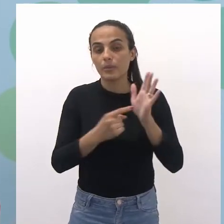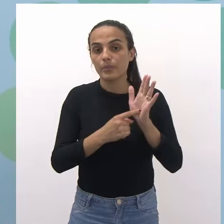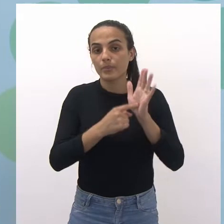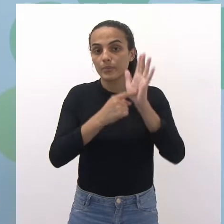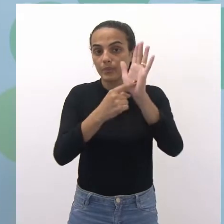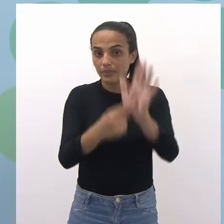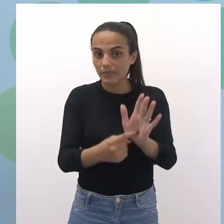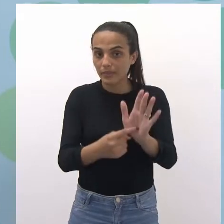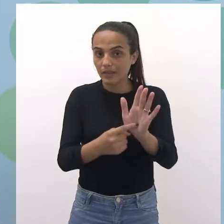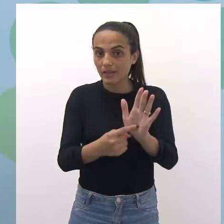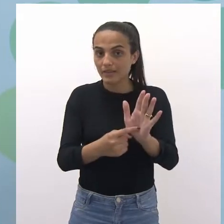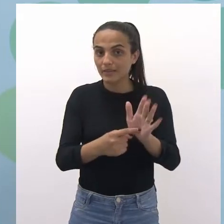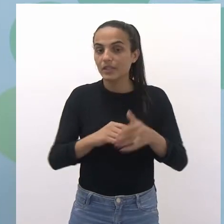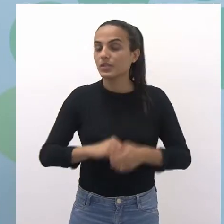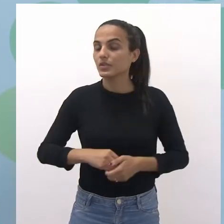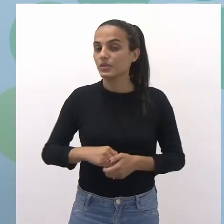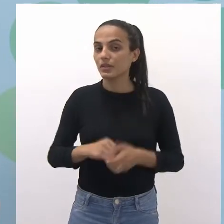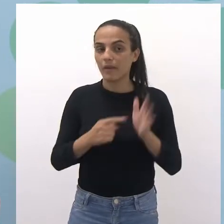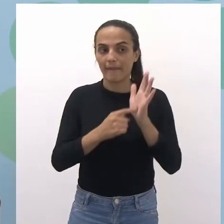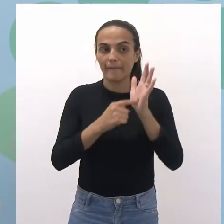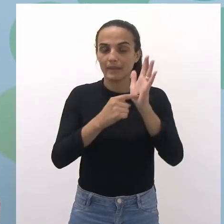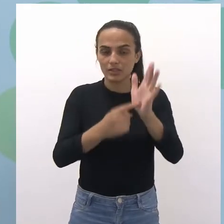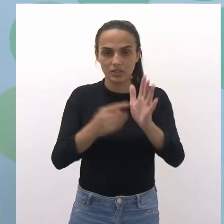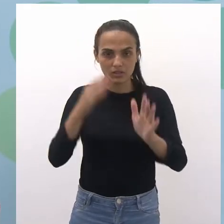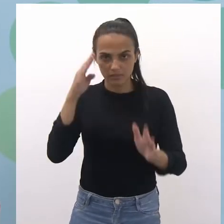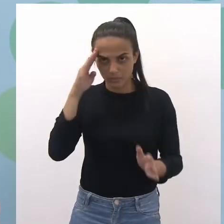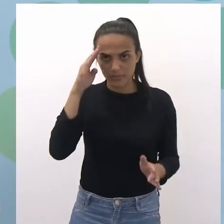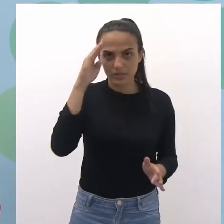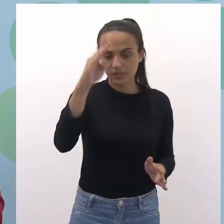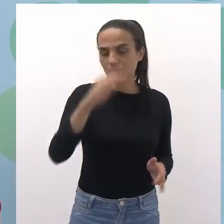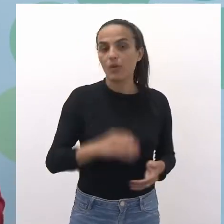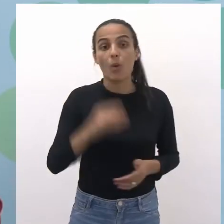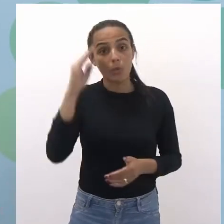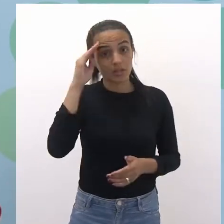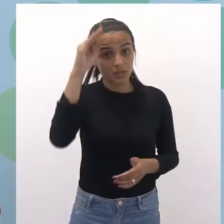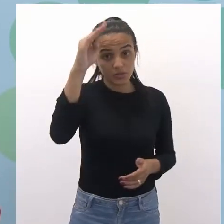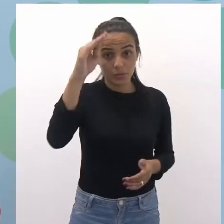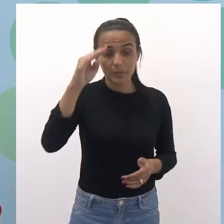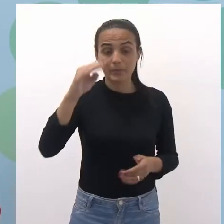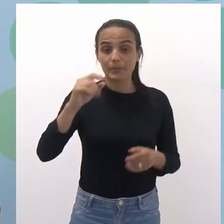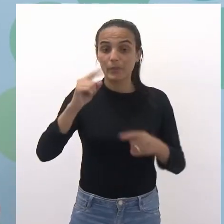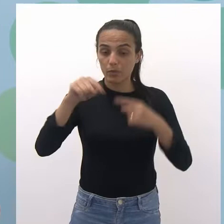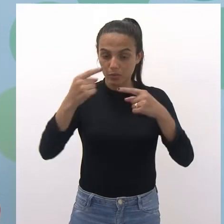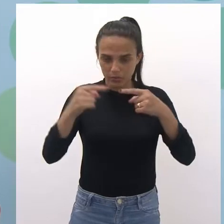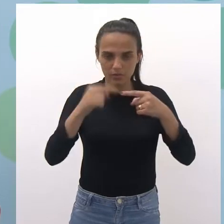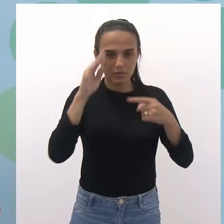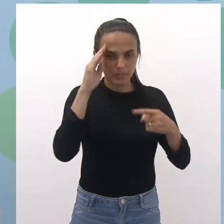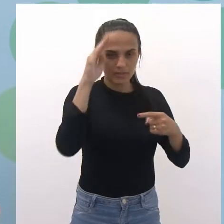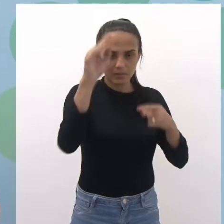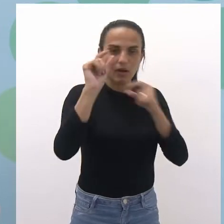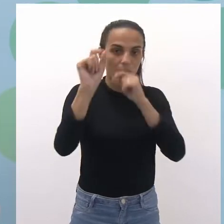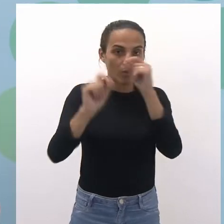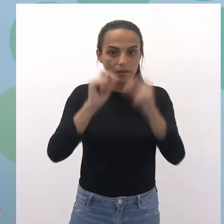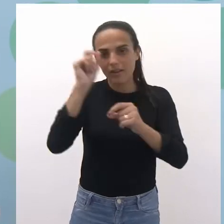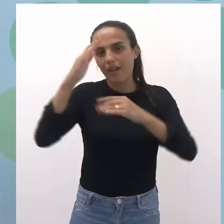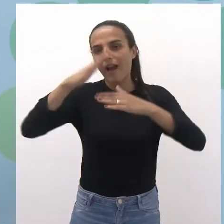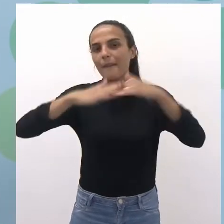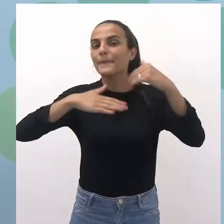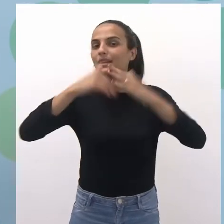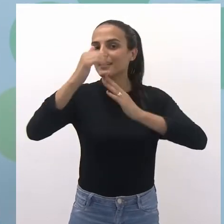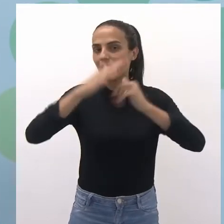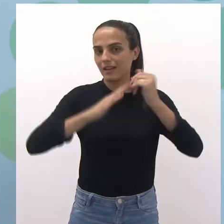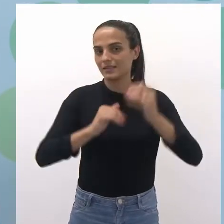vamos chegar no verdadeiro objetivo, que o objetivo principal é a execução das habilidades,